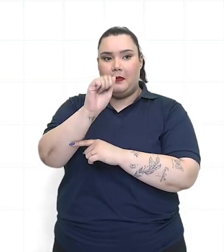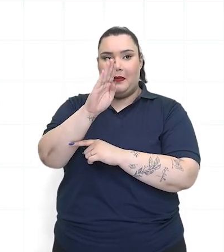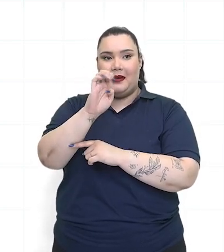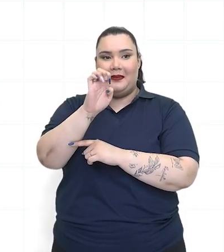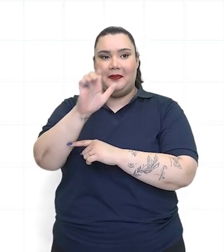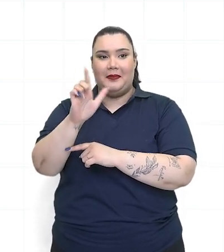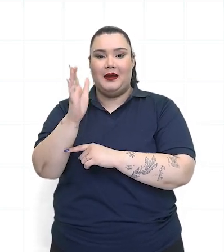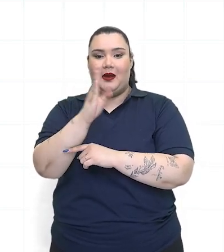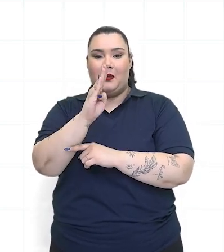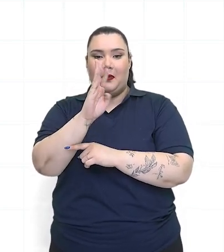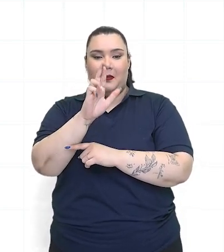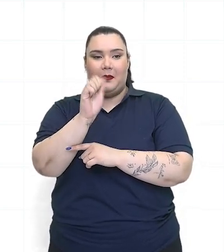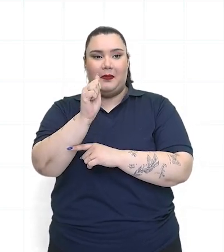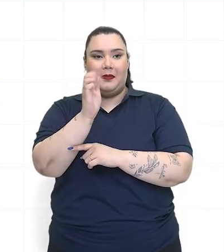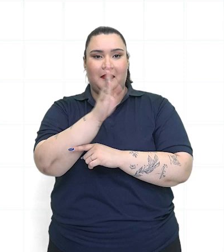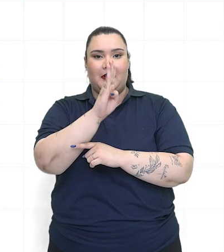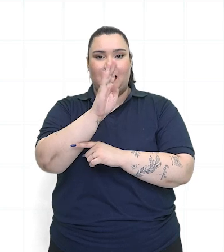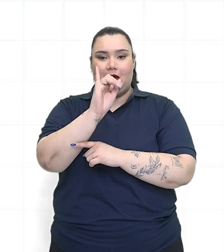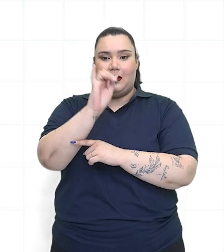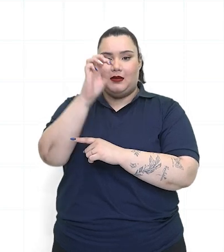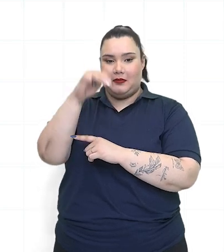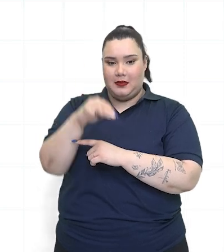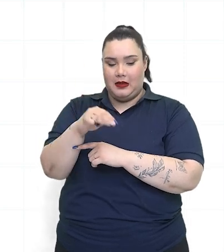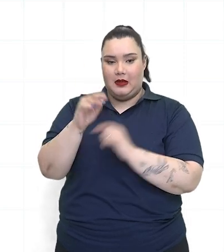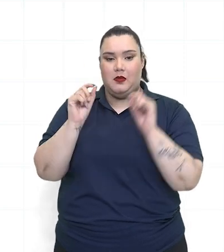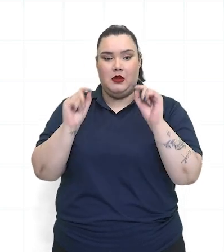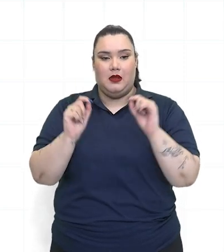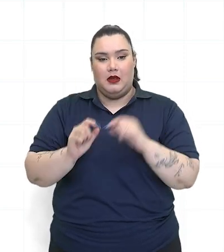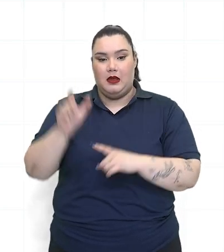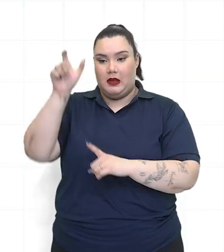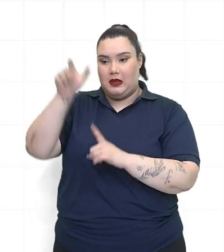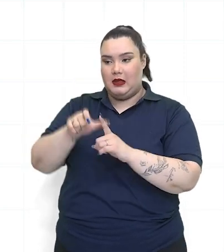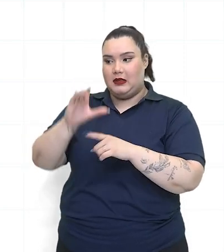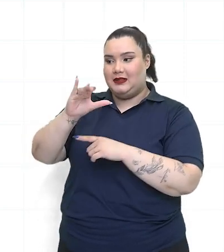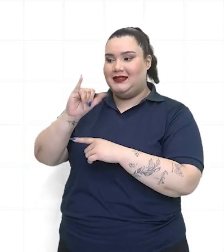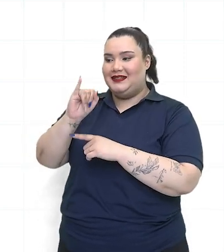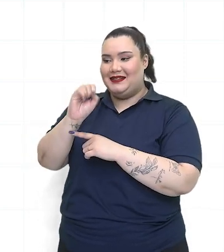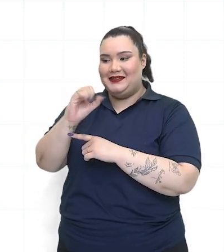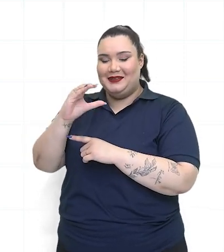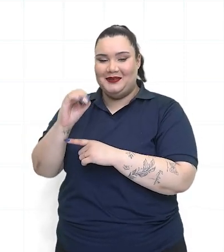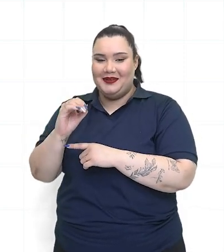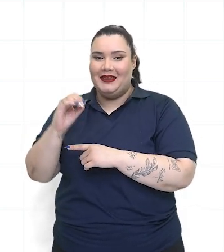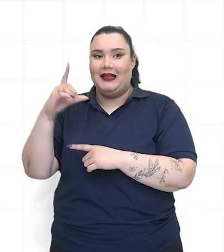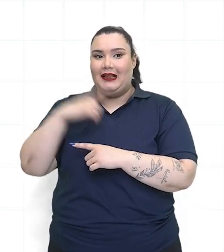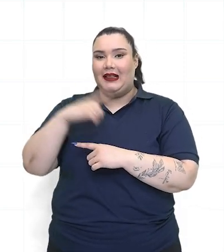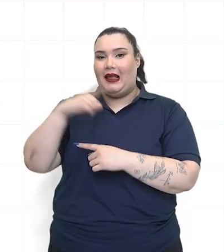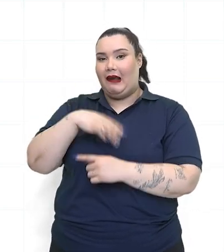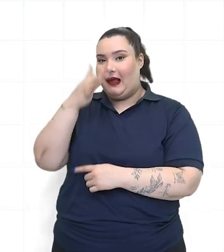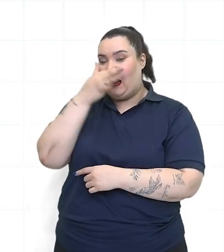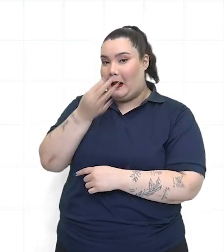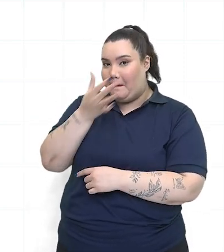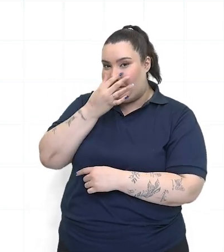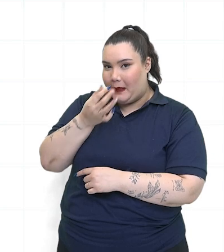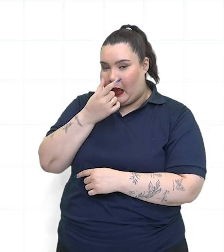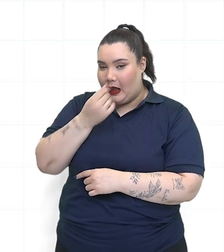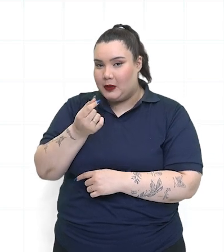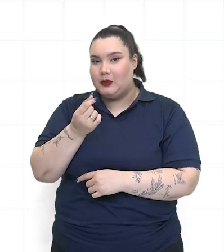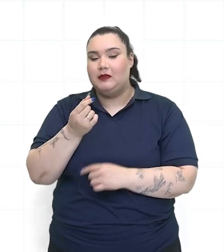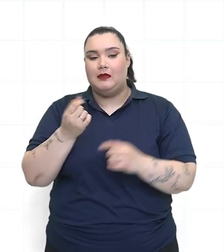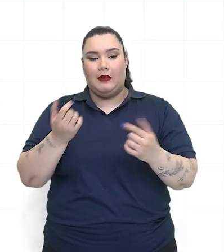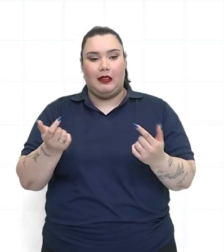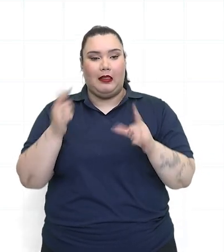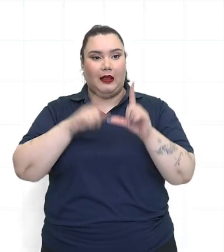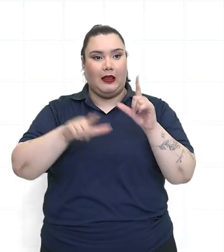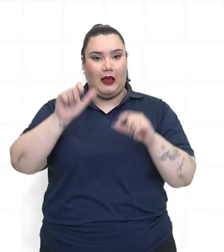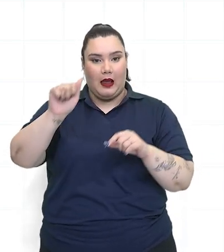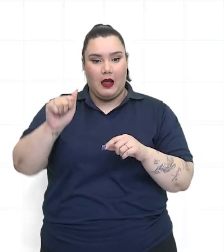permite afirmar que Cisco, que é o personagem, está o quê? Isso mesmo, ele está resfriado.